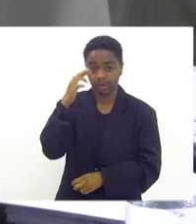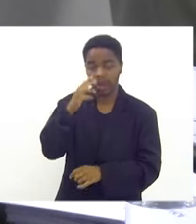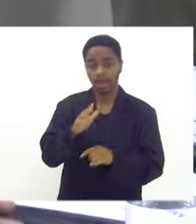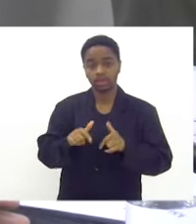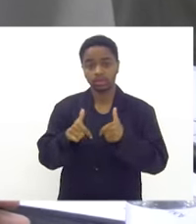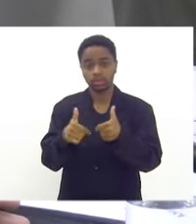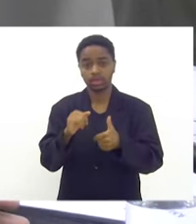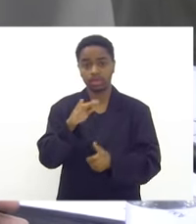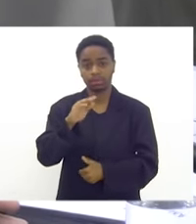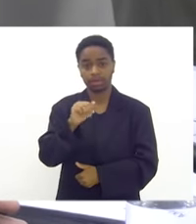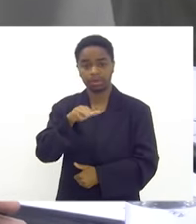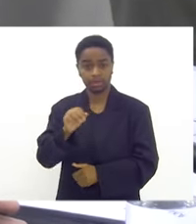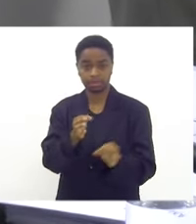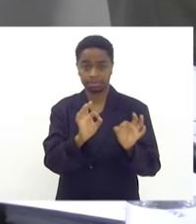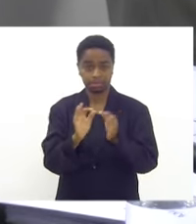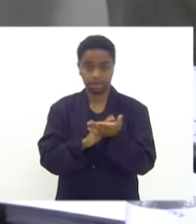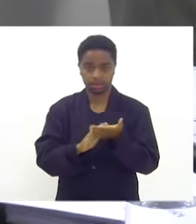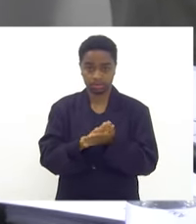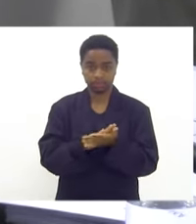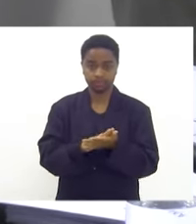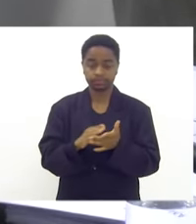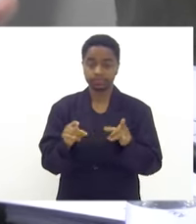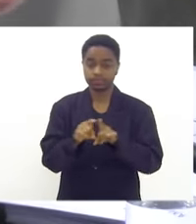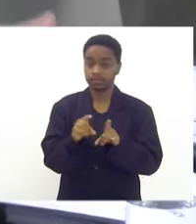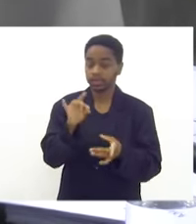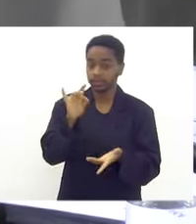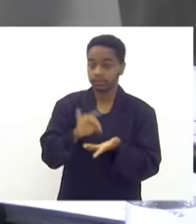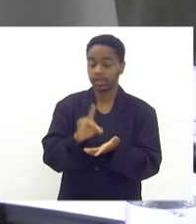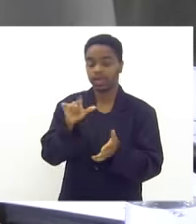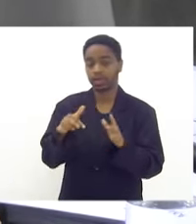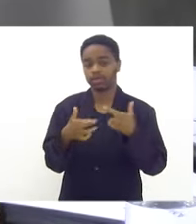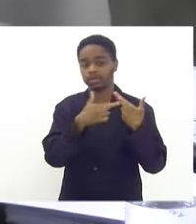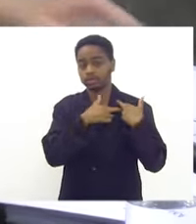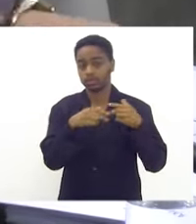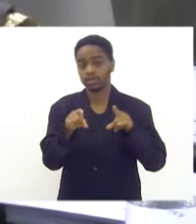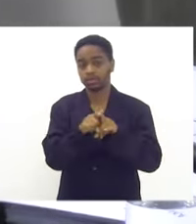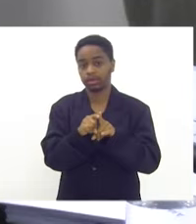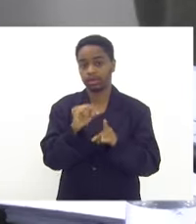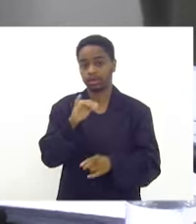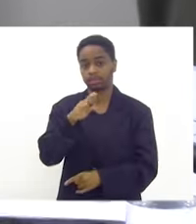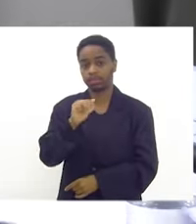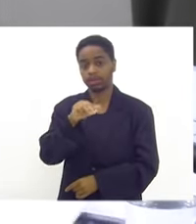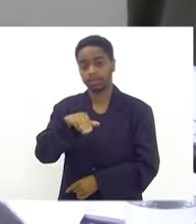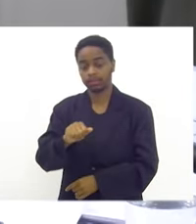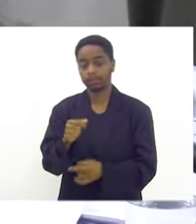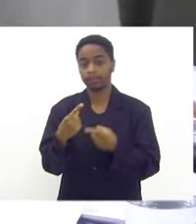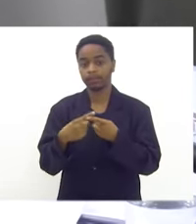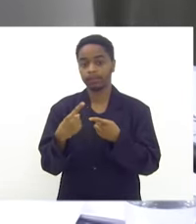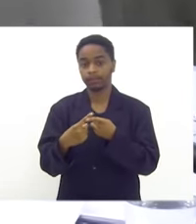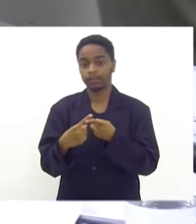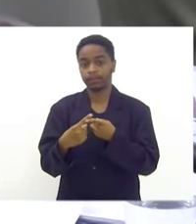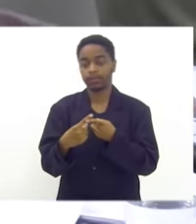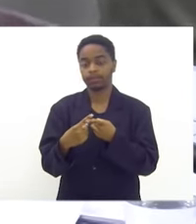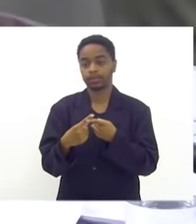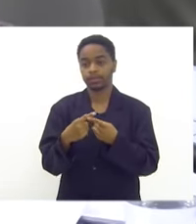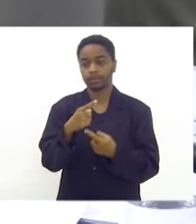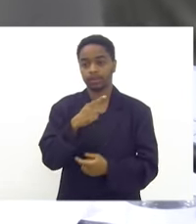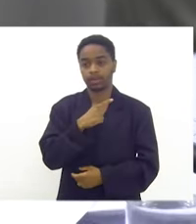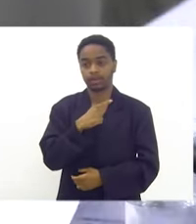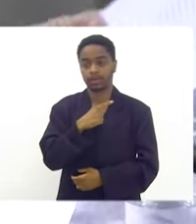Ibama nada e na verdade é de competência de ofício também do Ibama já que nós temos aqui